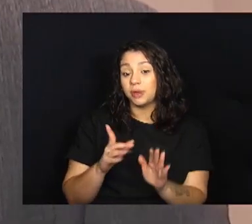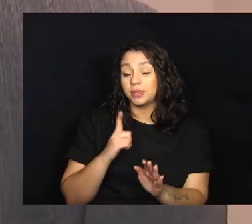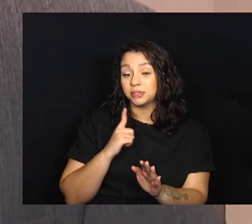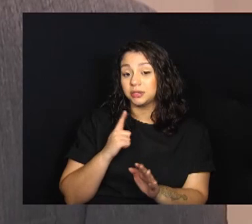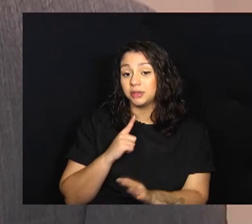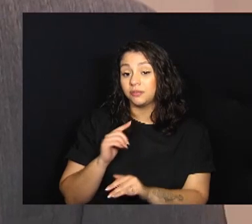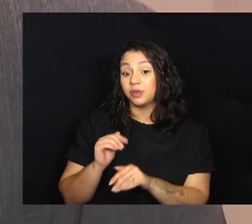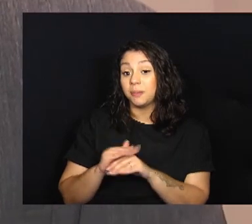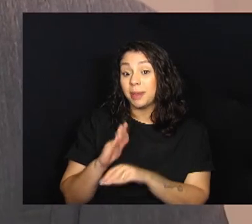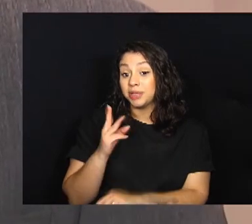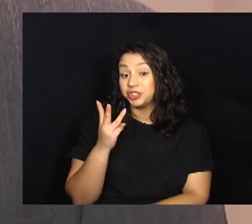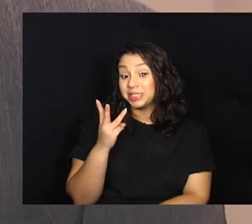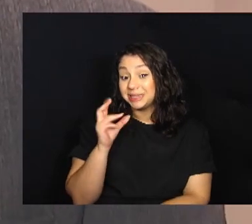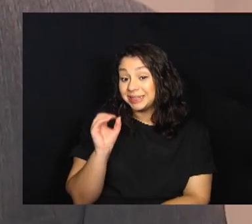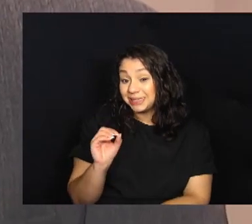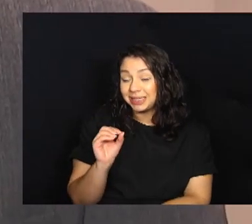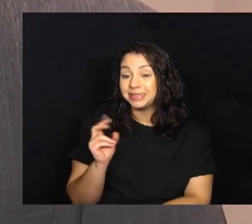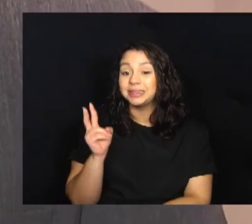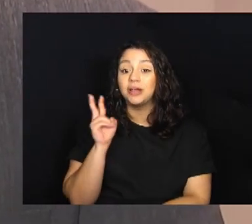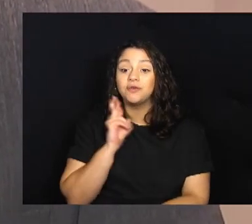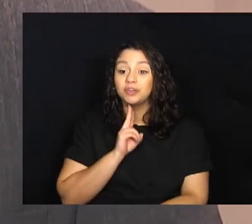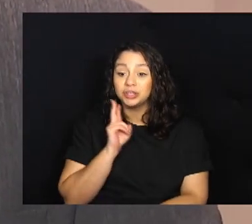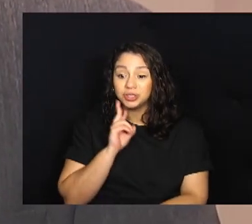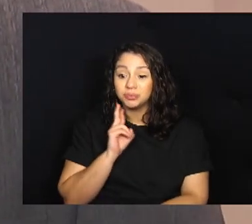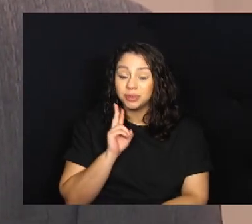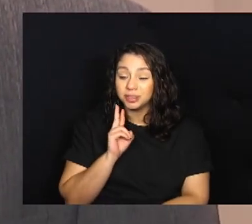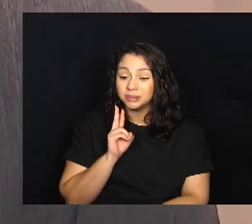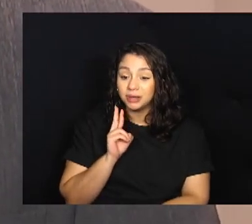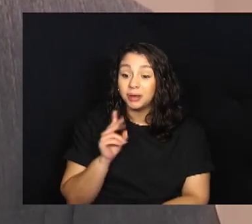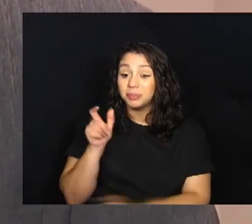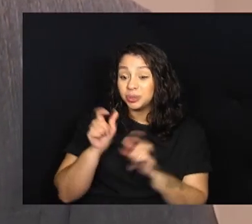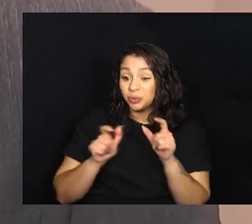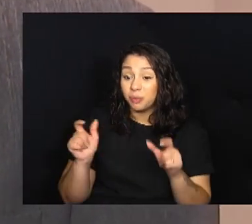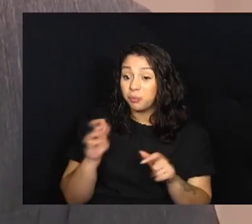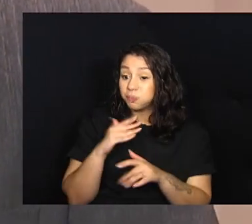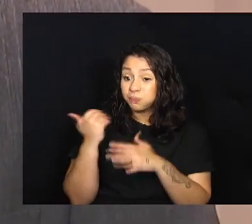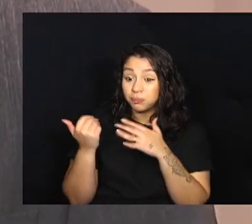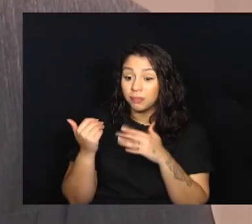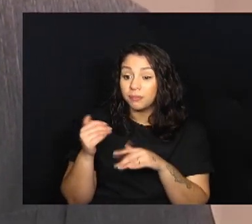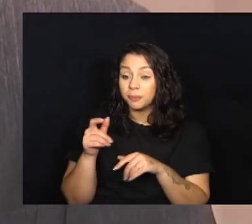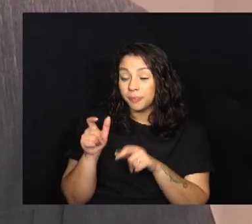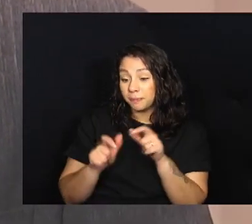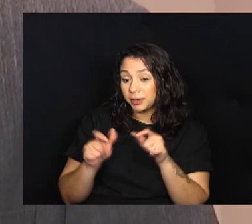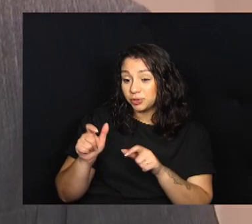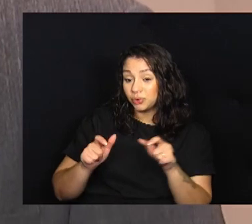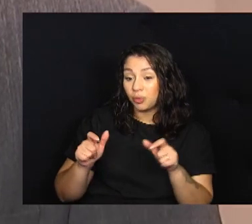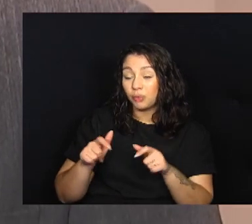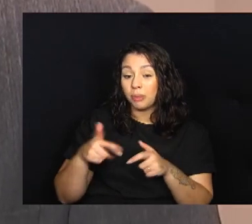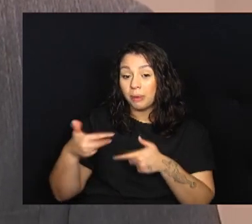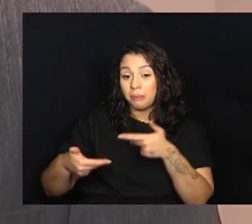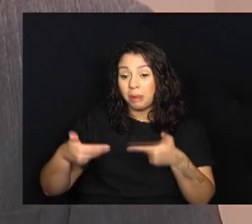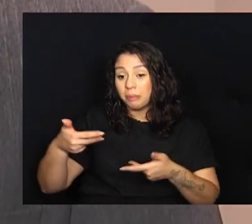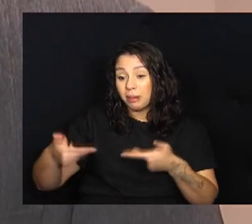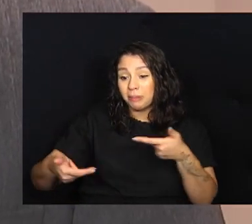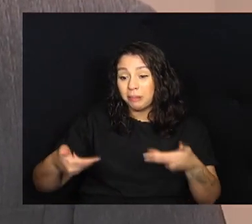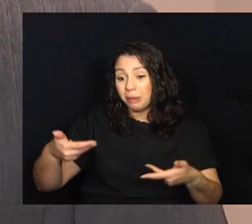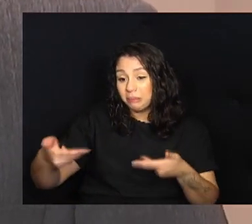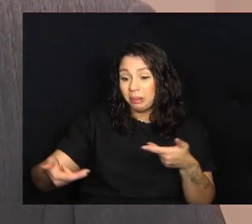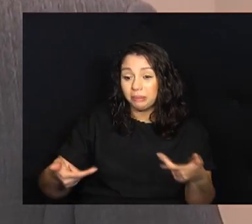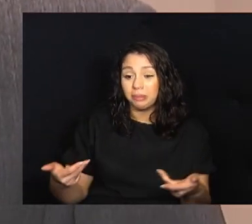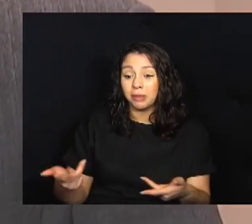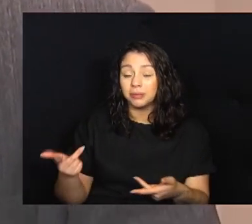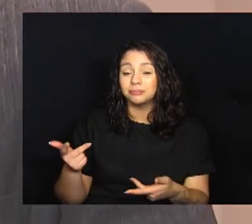30 vítimas numa única noite. E isso superlotou os hospitais públicos que atendem esses traumatizados em